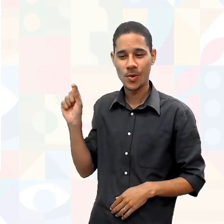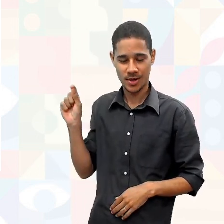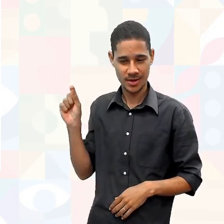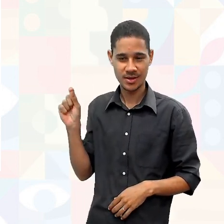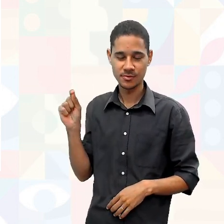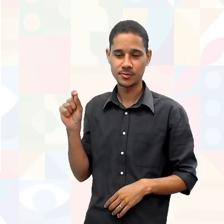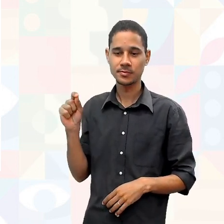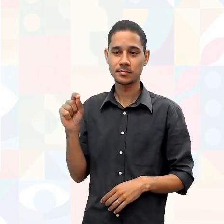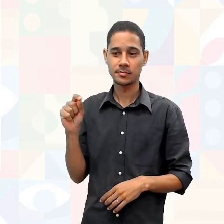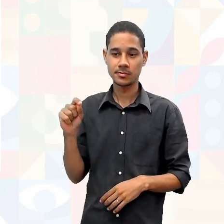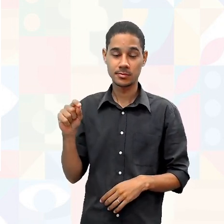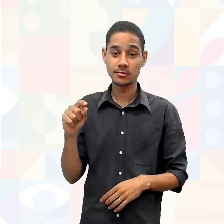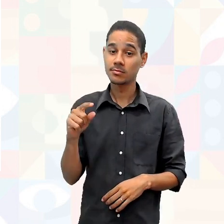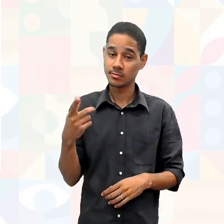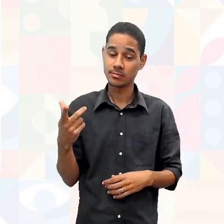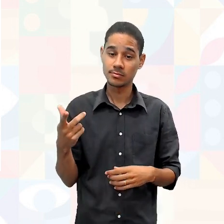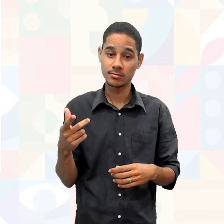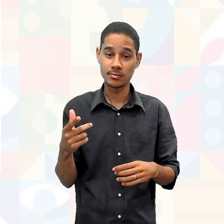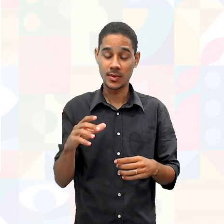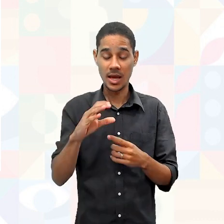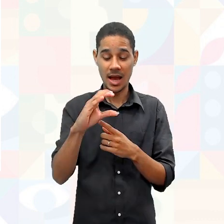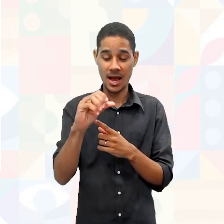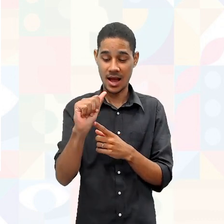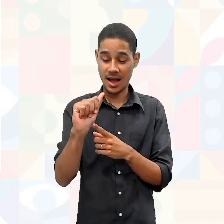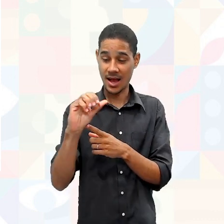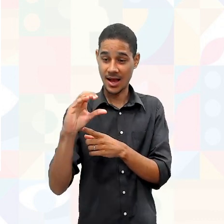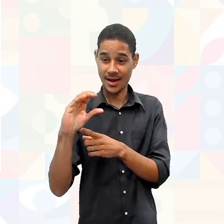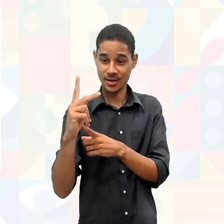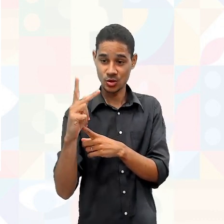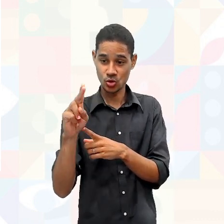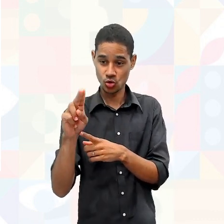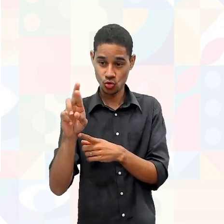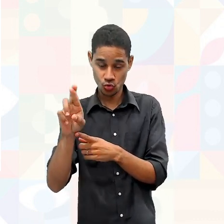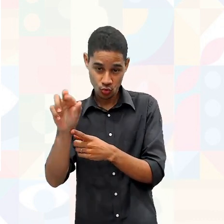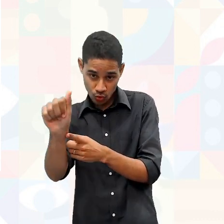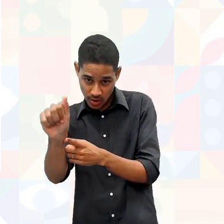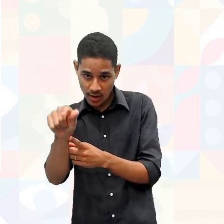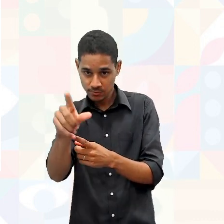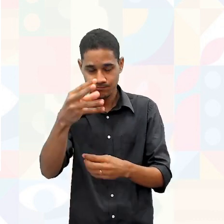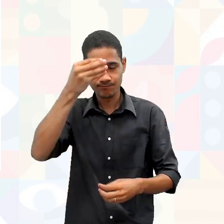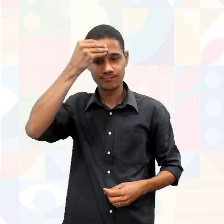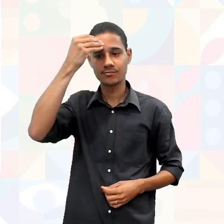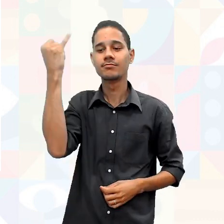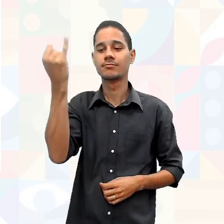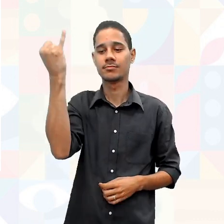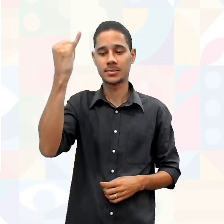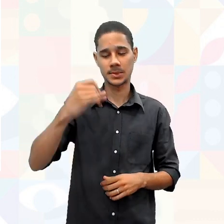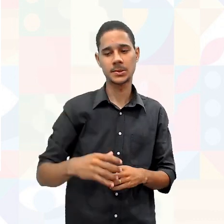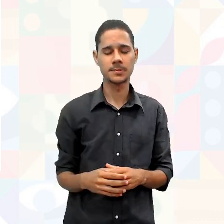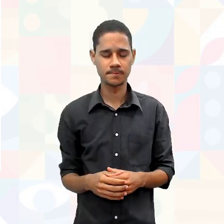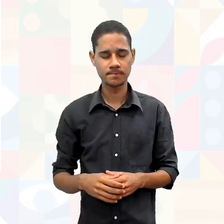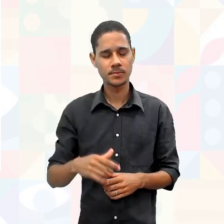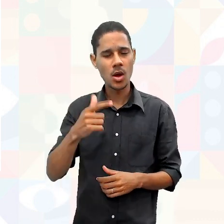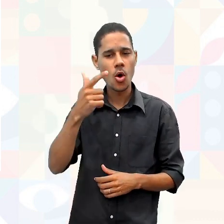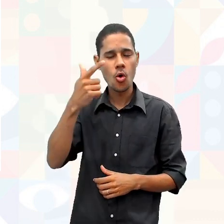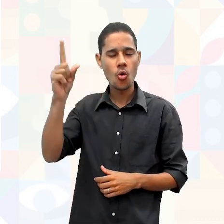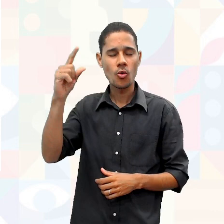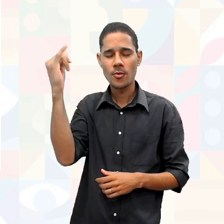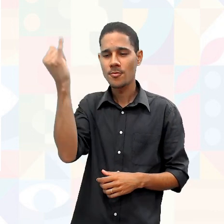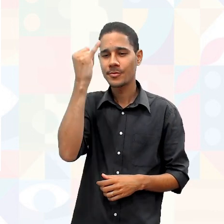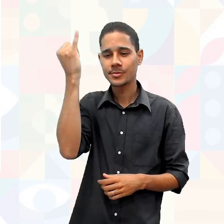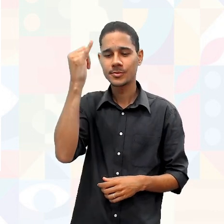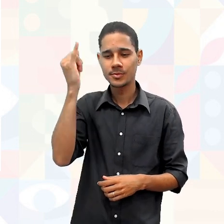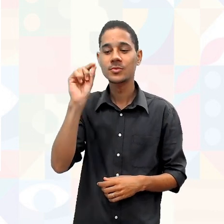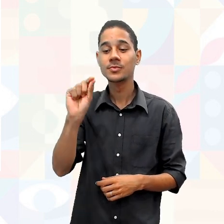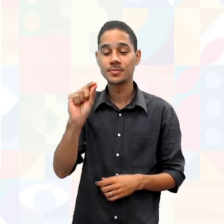gente ter em mente a questão da achura, né? E só uma questão interessante aqui é que a